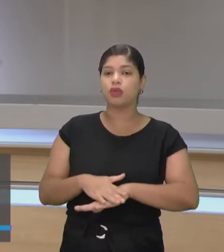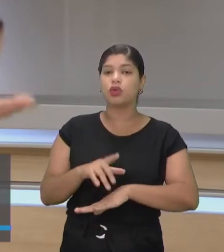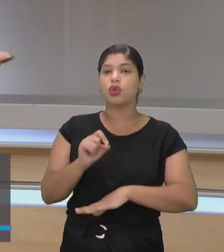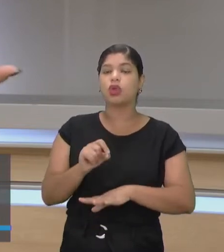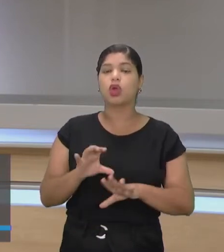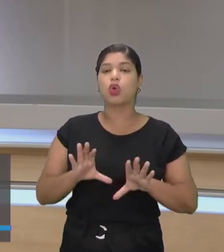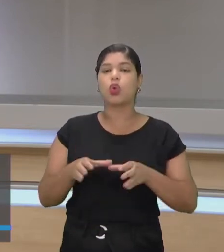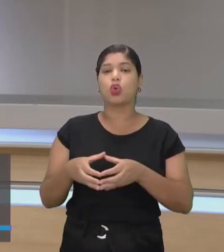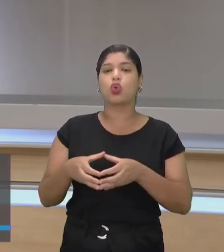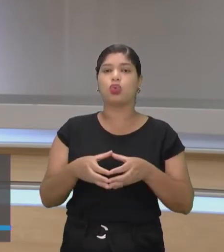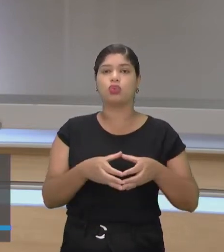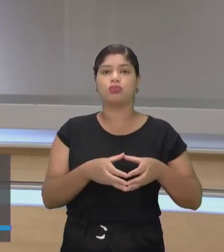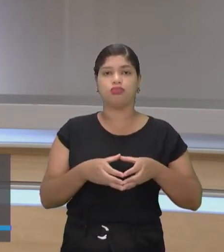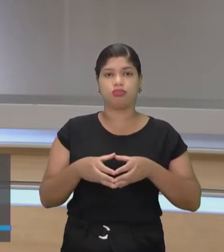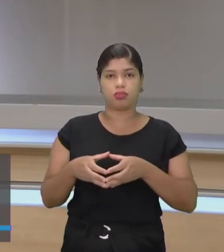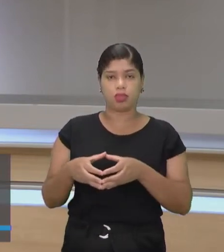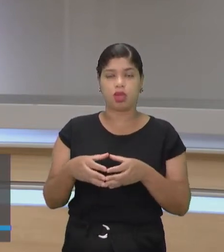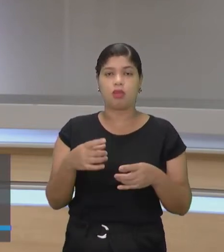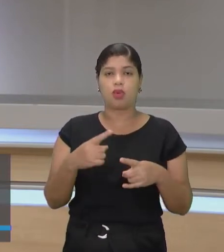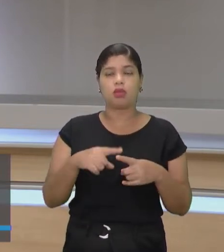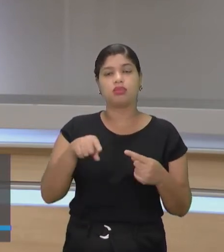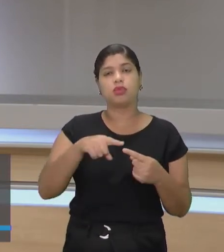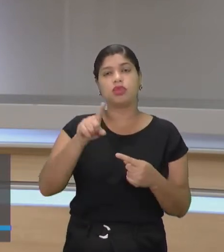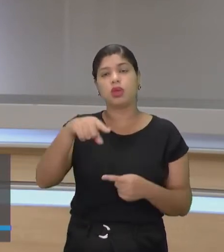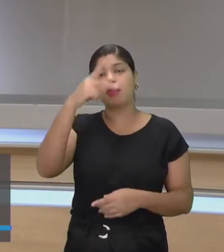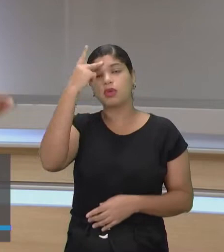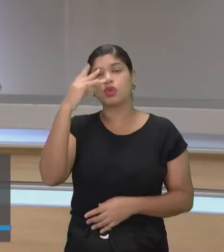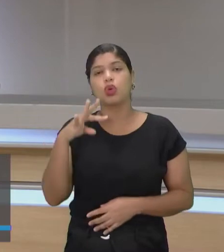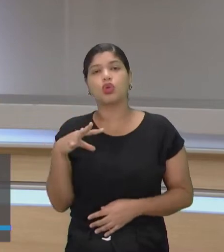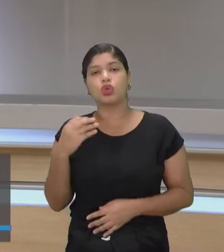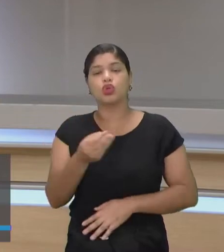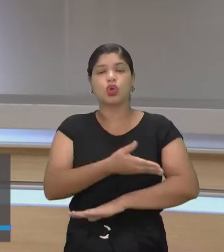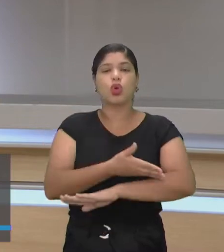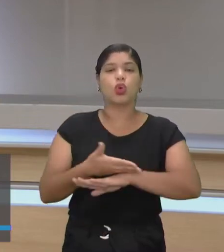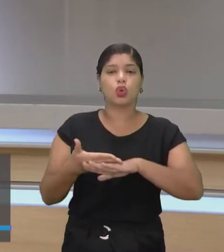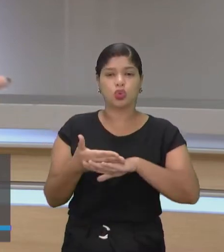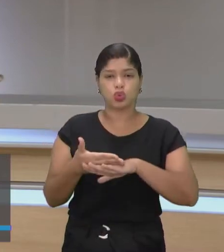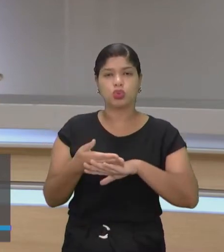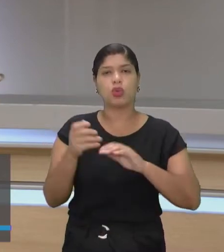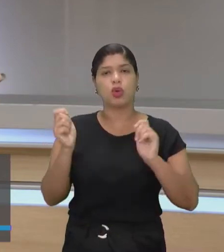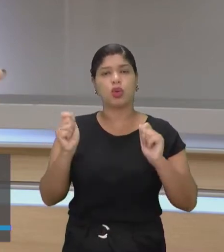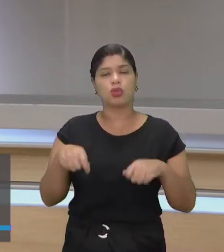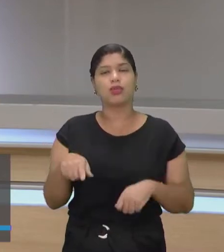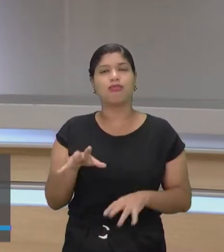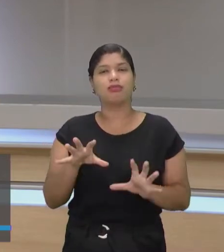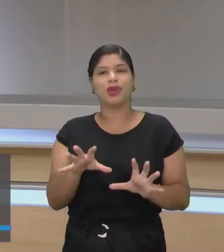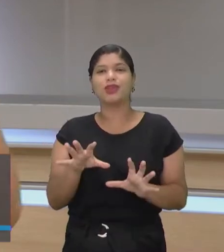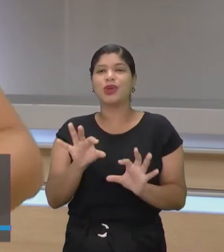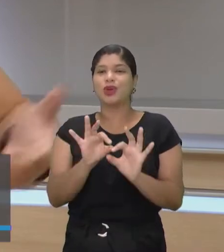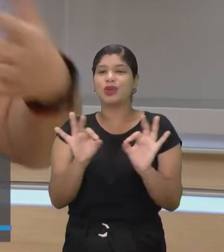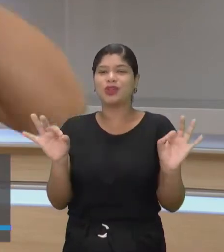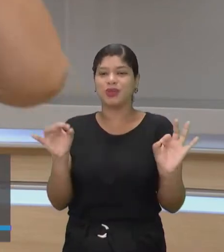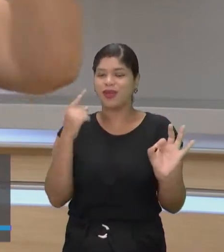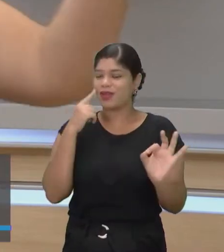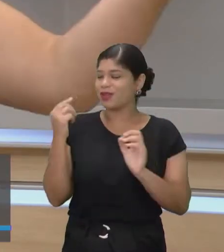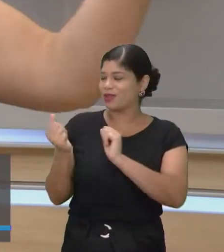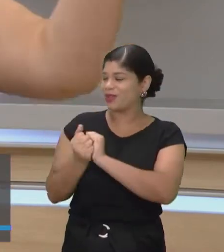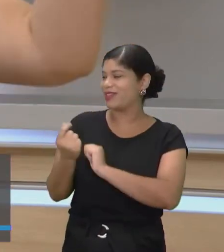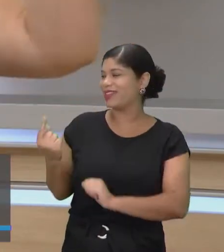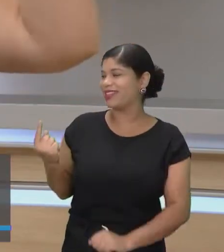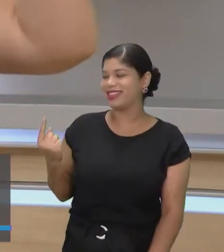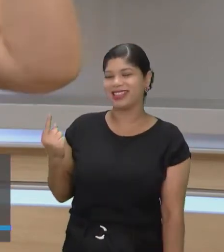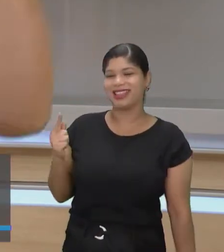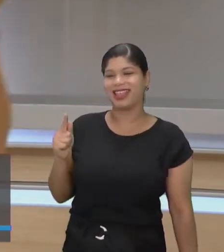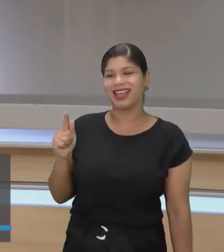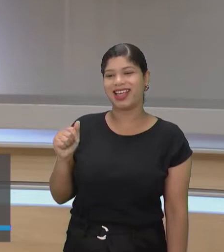coletivo, porque a ideia é que cada vez mais pessoas tenham esses hábitos para que a gente possa, assim, chegar num momento maravilhoso, como aqui, Gabriel me ajudando a lembrar